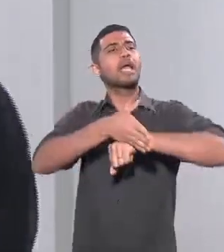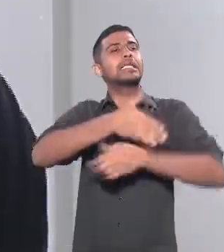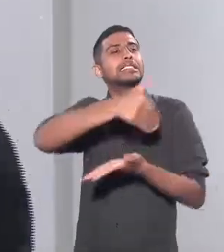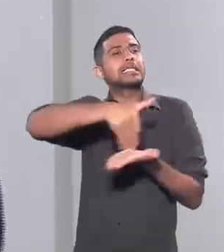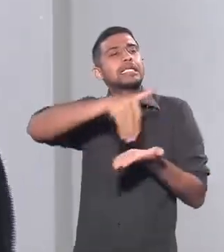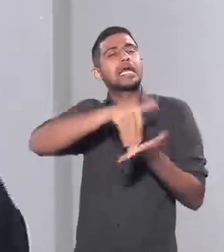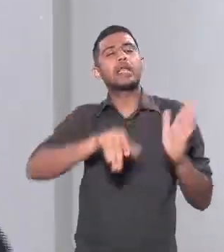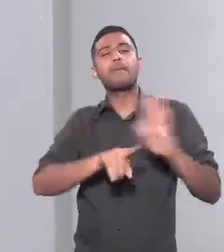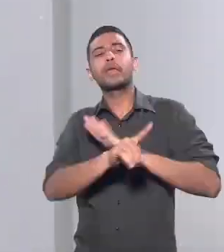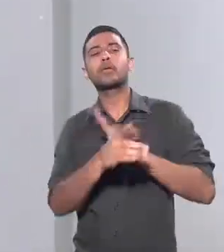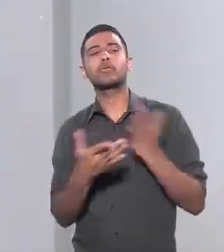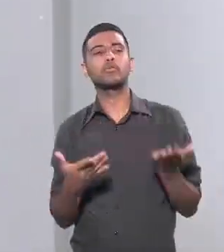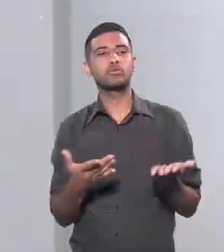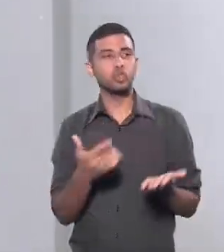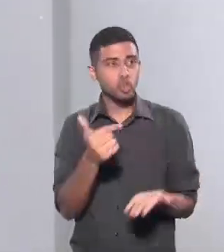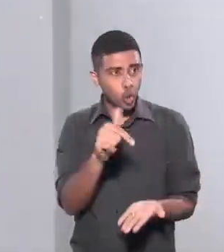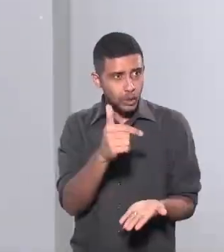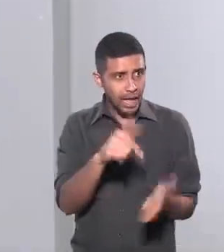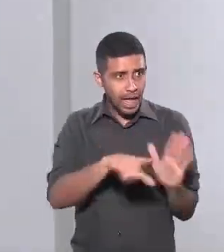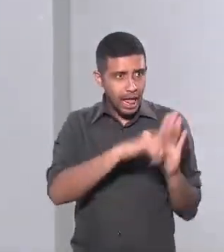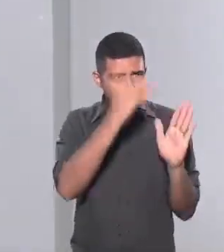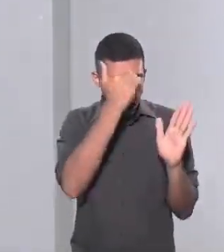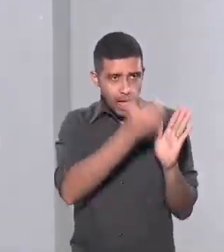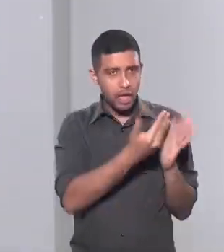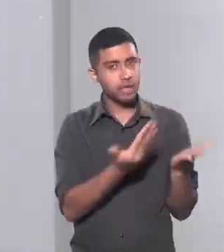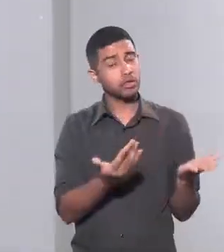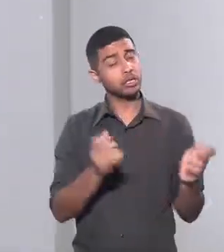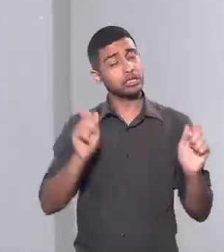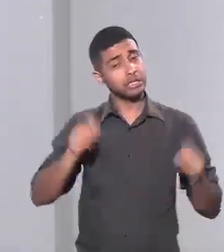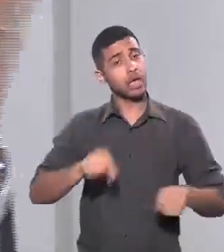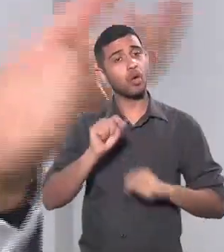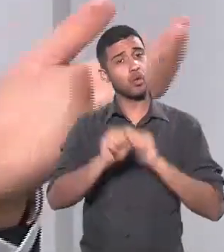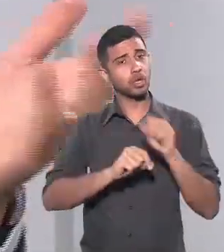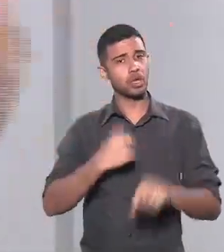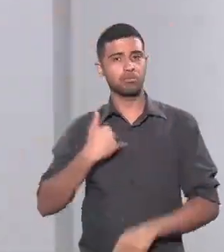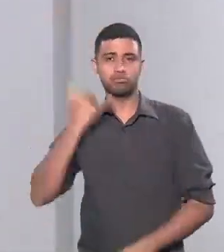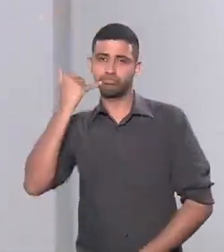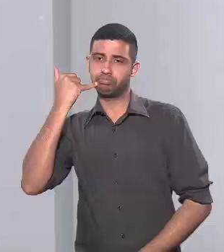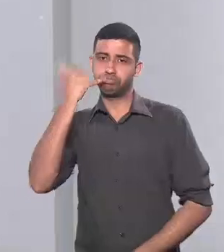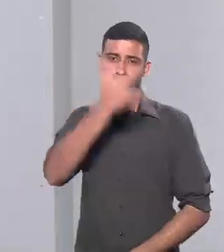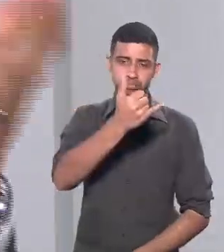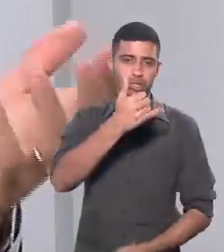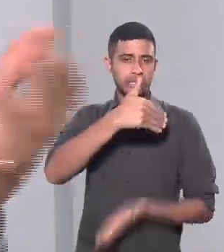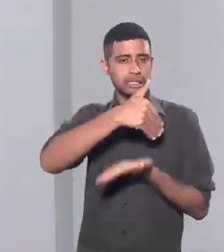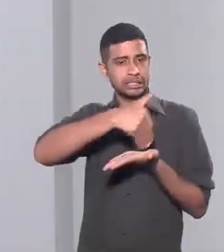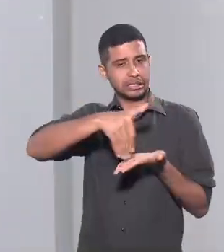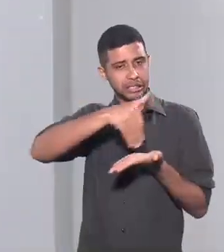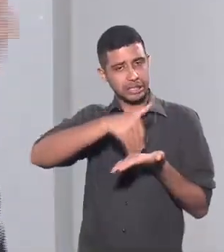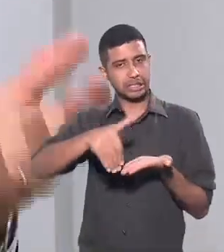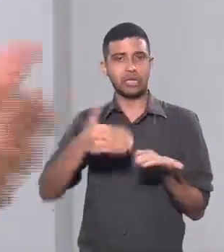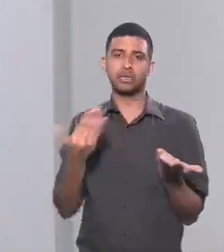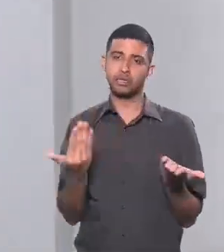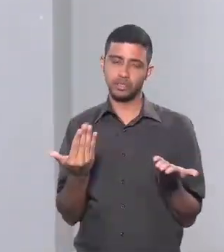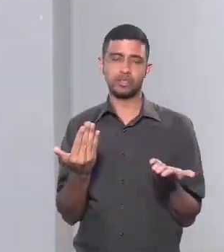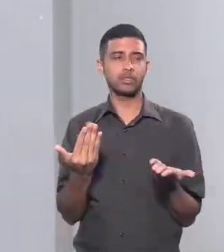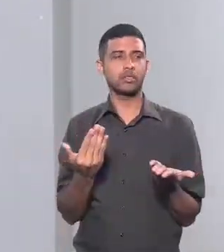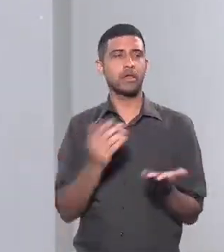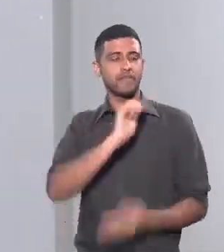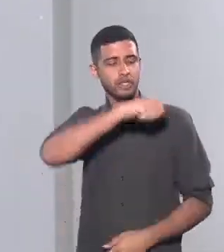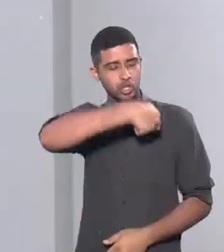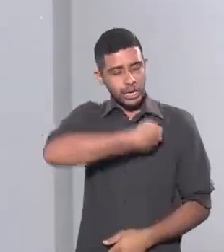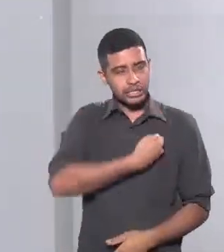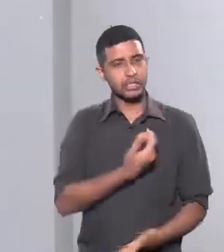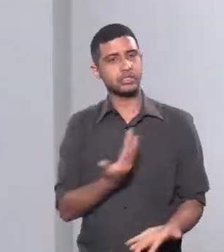na secretaria, pergunto, não houve o cumprimento. O que eu preciso fazer? Eu posso noticiar isso para a secretaria do respectivo ente,